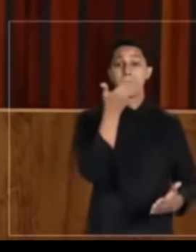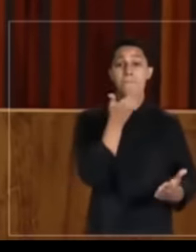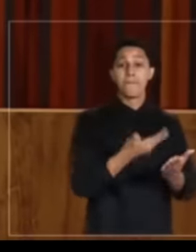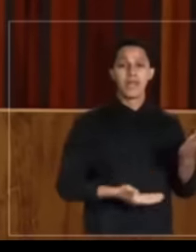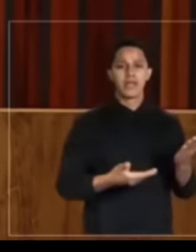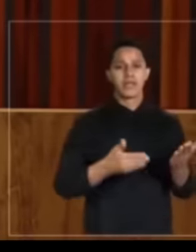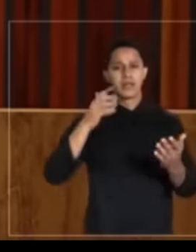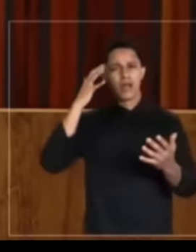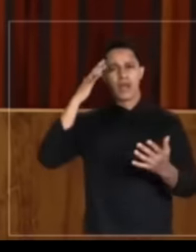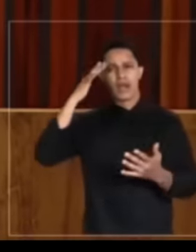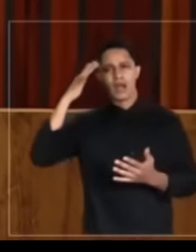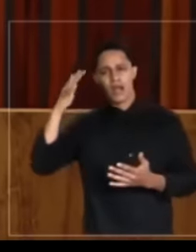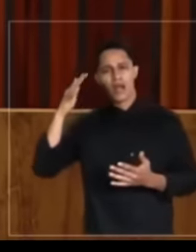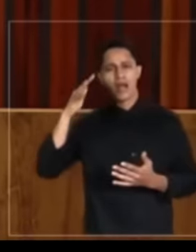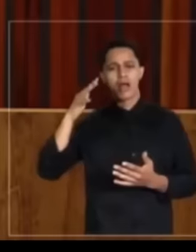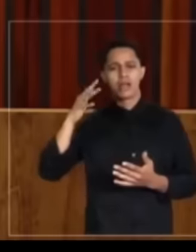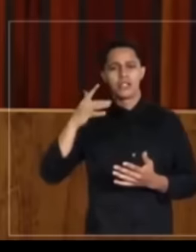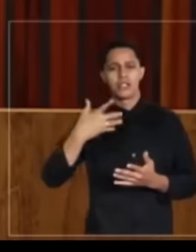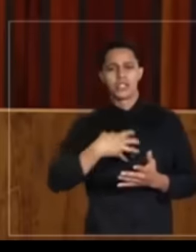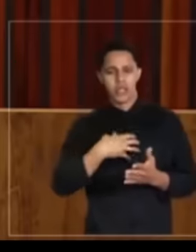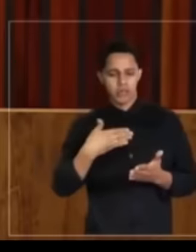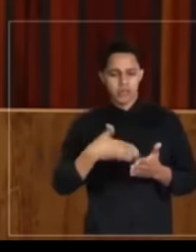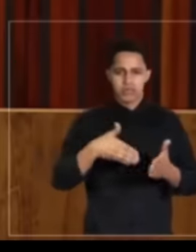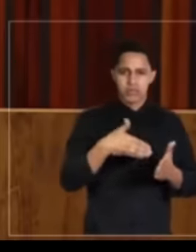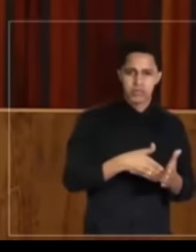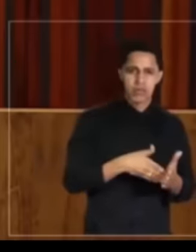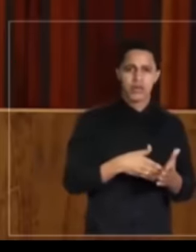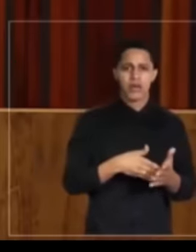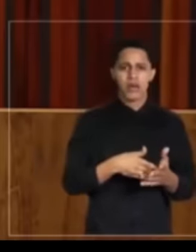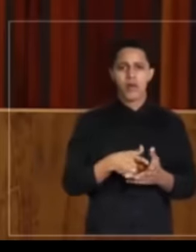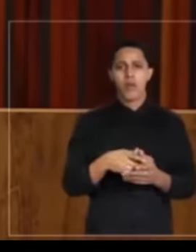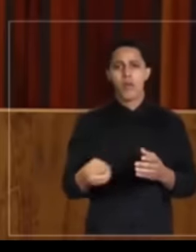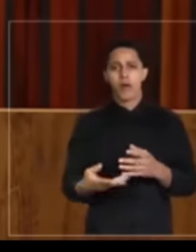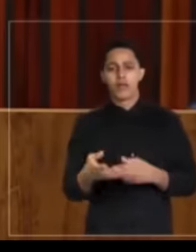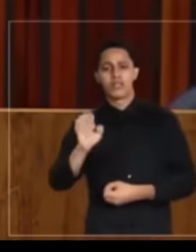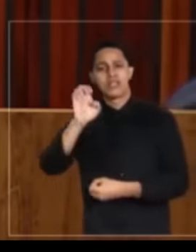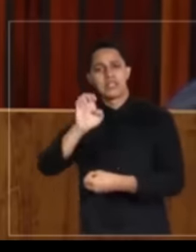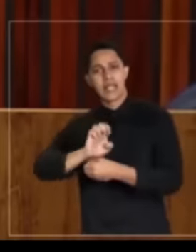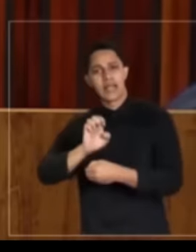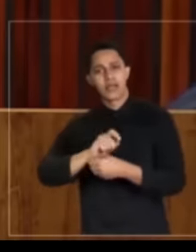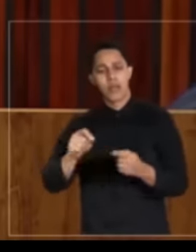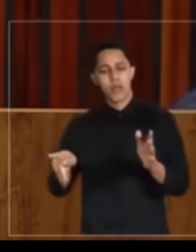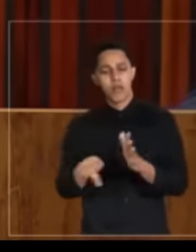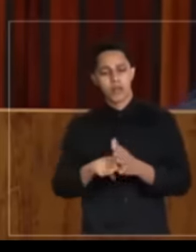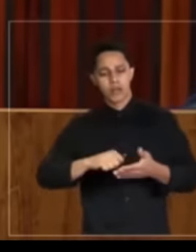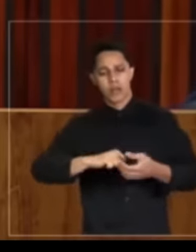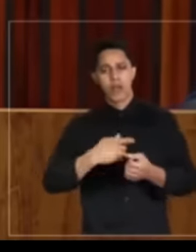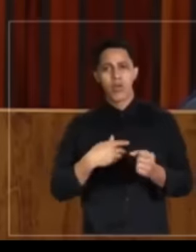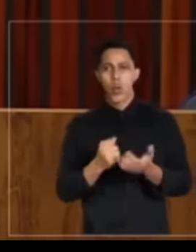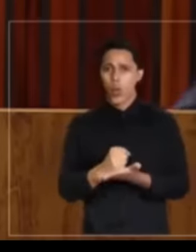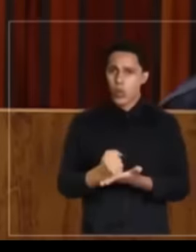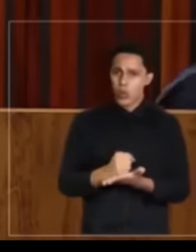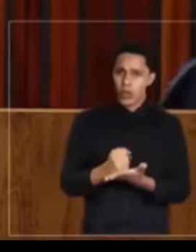permanência desse subprocurador que já inocentou bolsonaro por antecipação